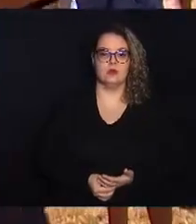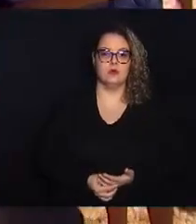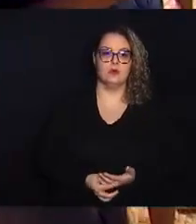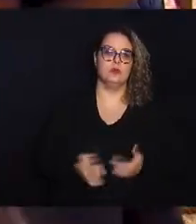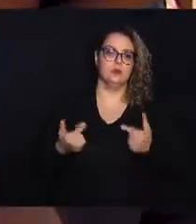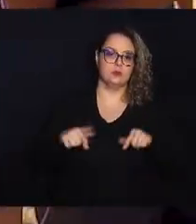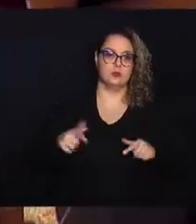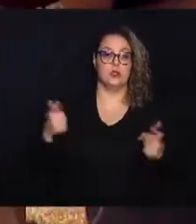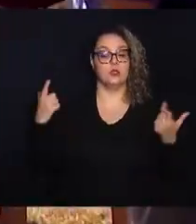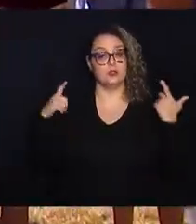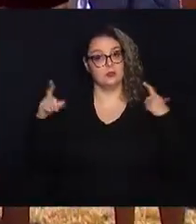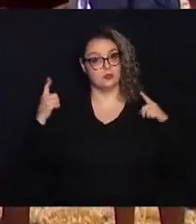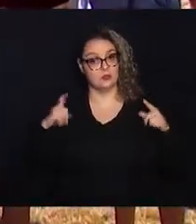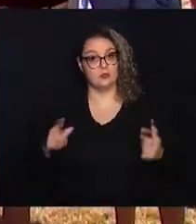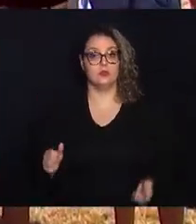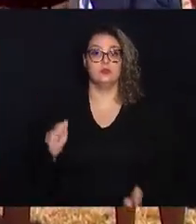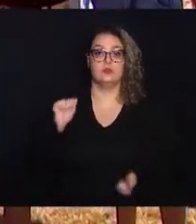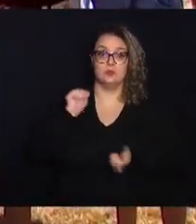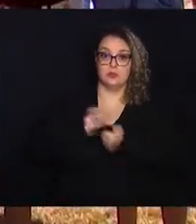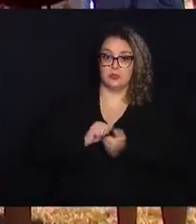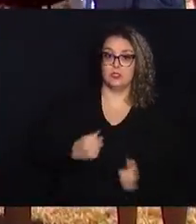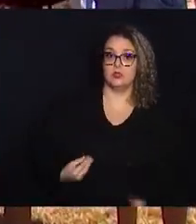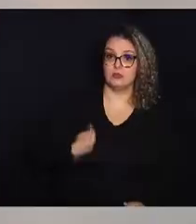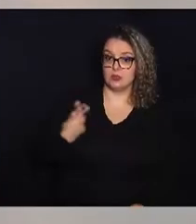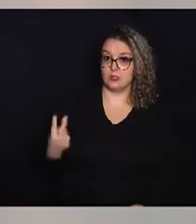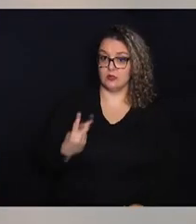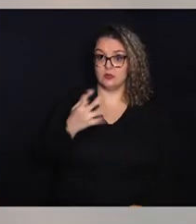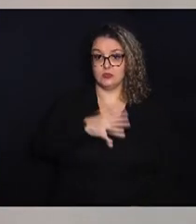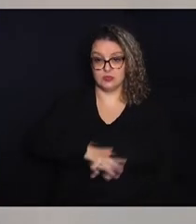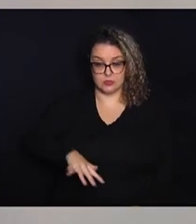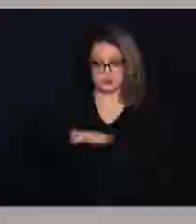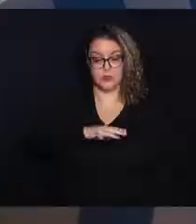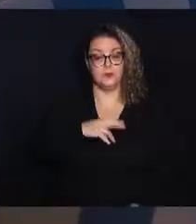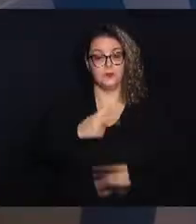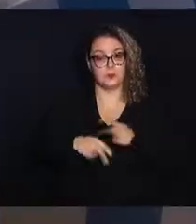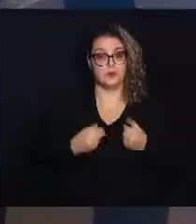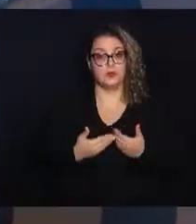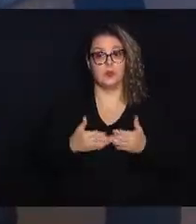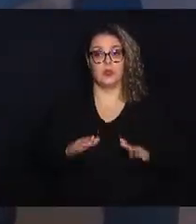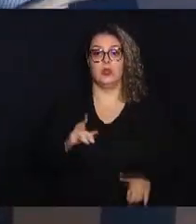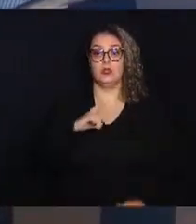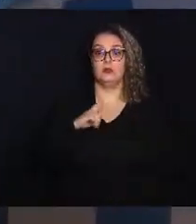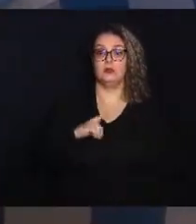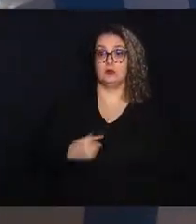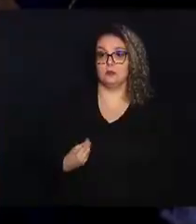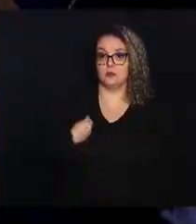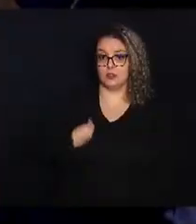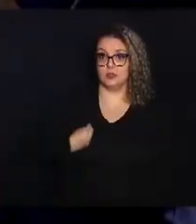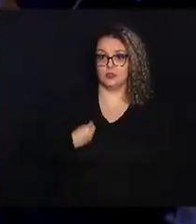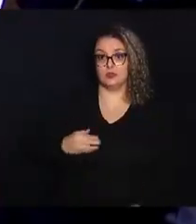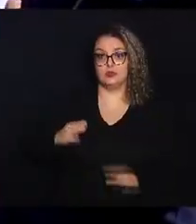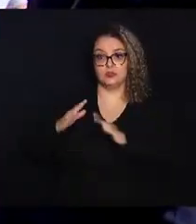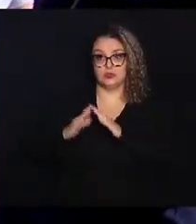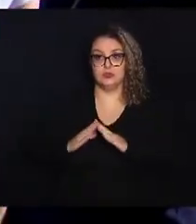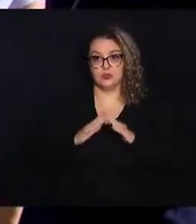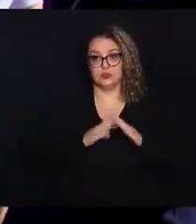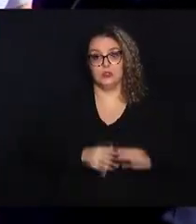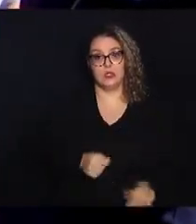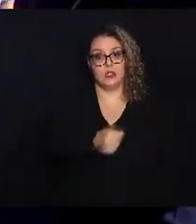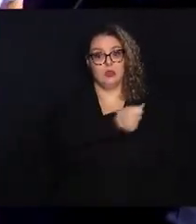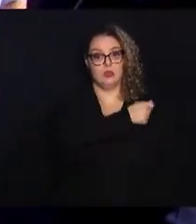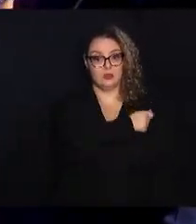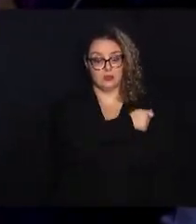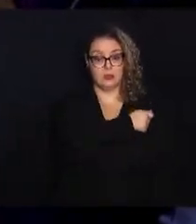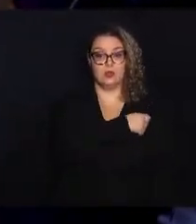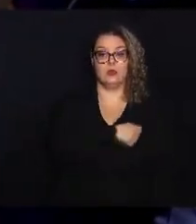vida, vai trazer a valorização de toda a região aqui. A inauguração contou com a presença de moradores e autoridades.